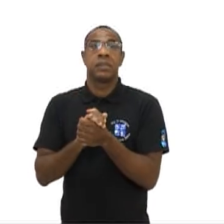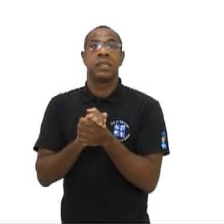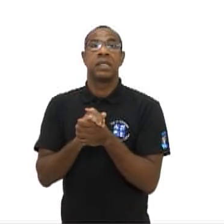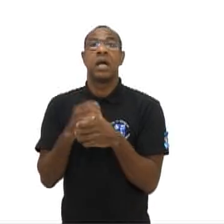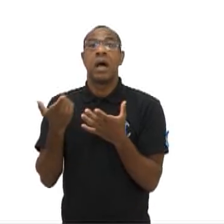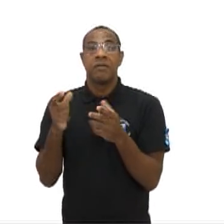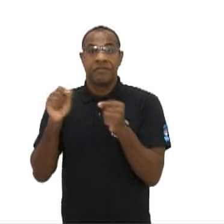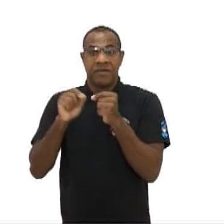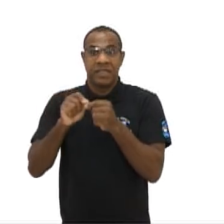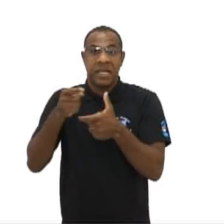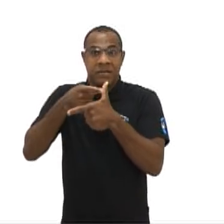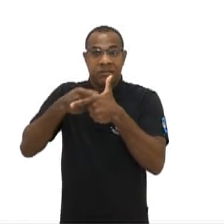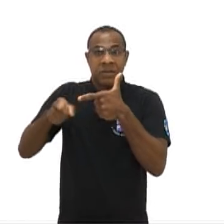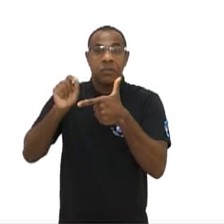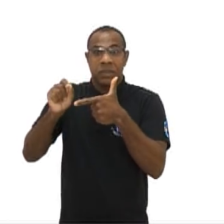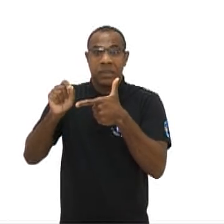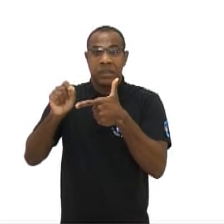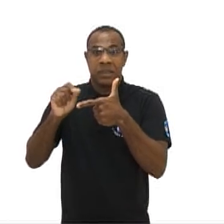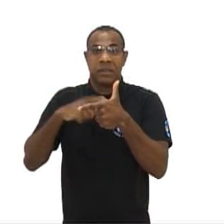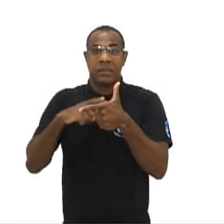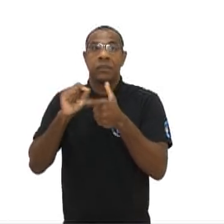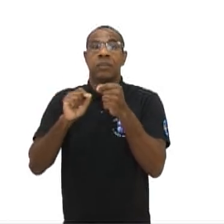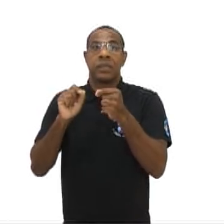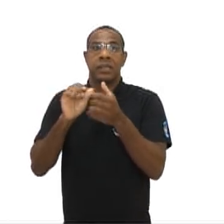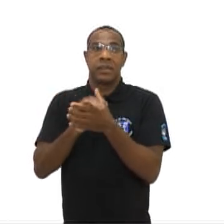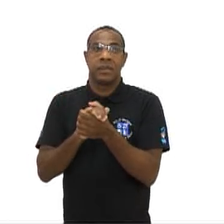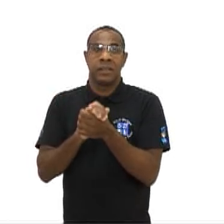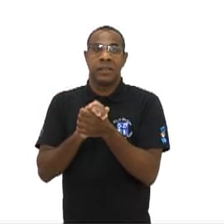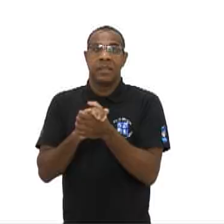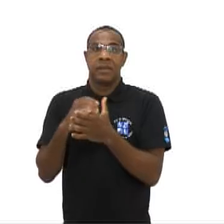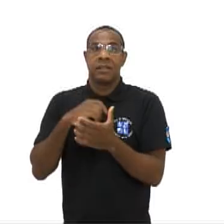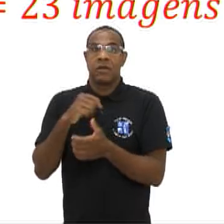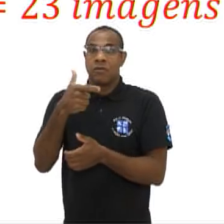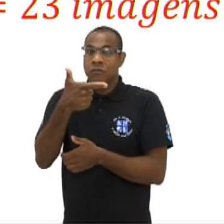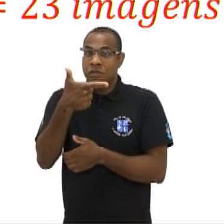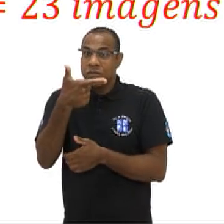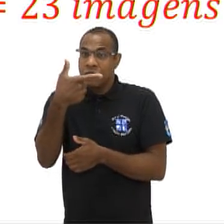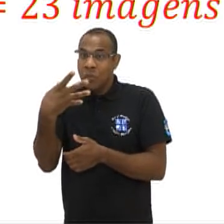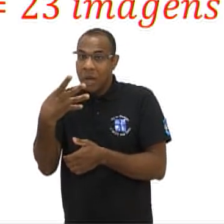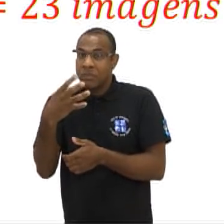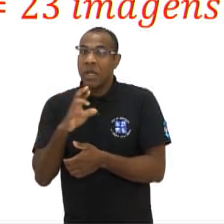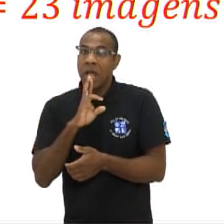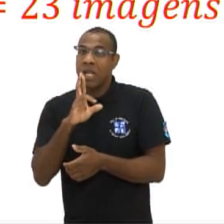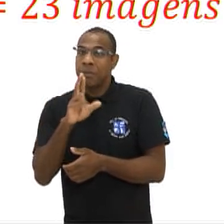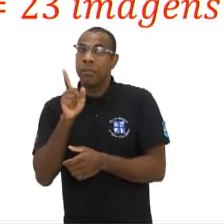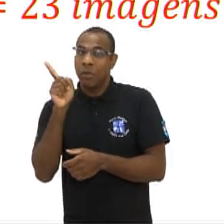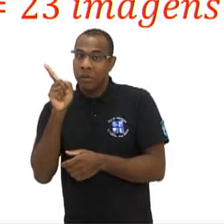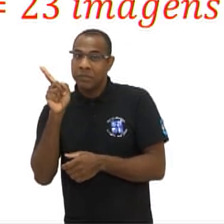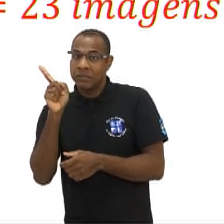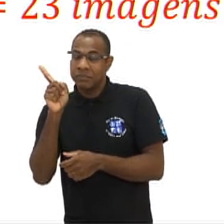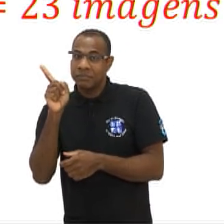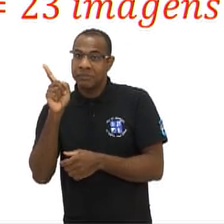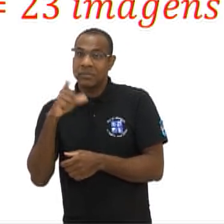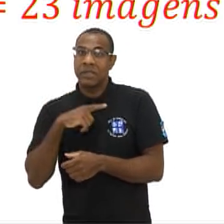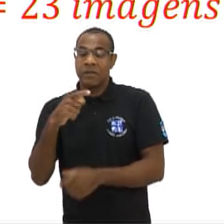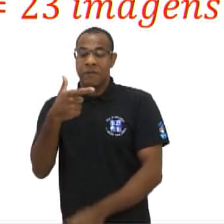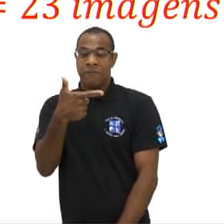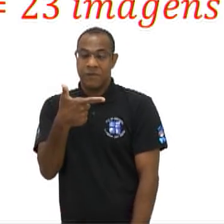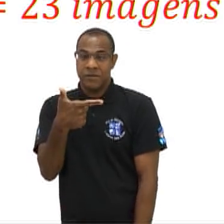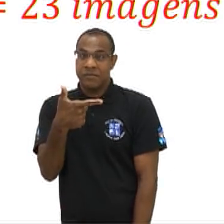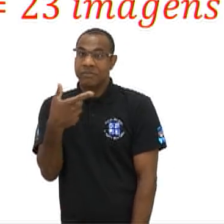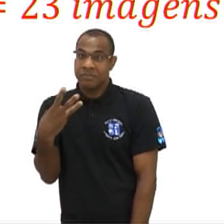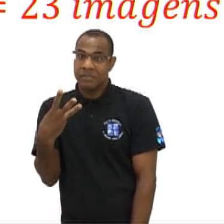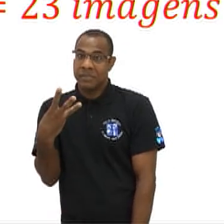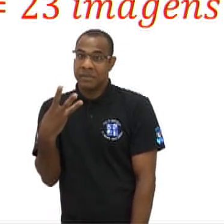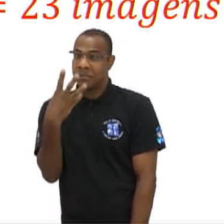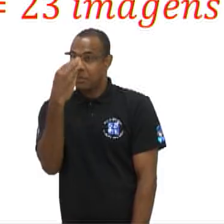essa divisão, teremos ali 24, que é o resultado da divisão, menos 1. Então, vamos ter ali um total de 23 imagens. E